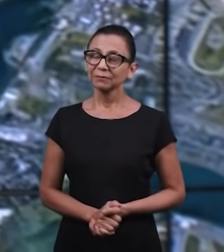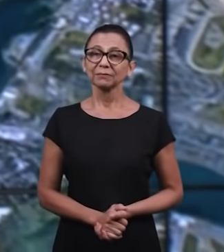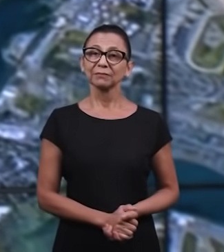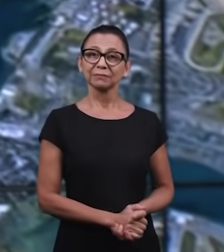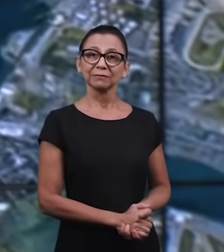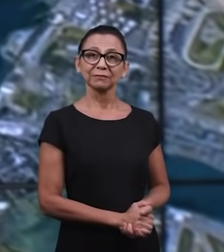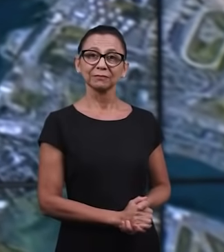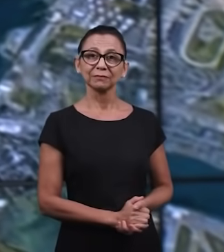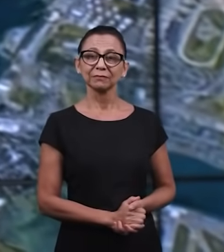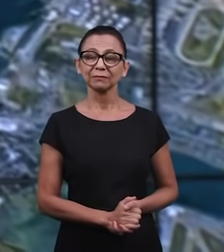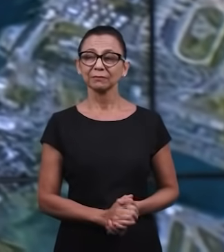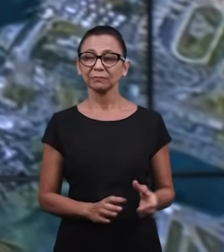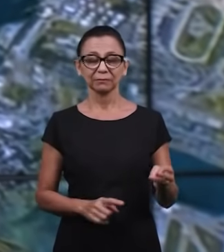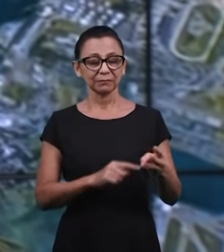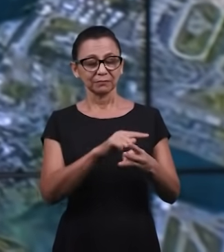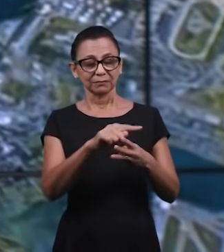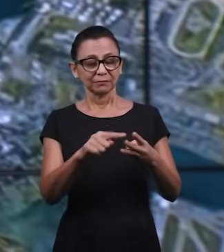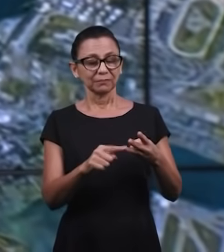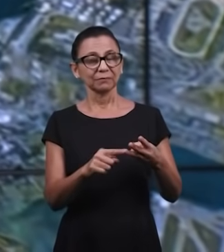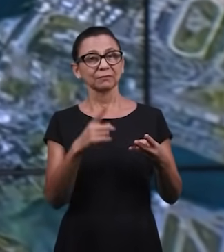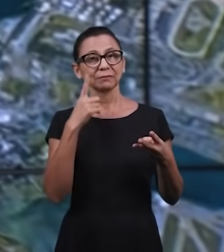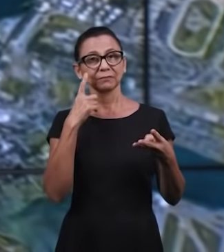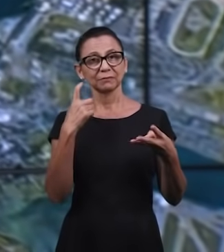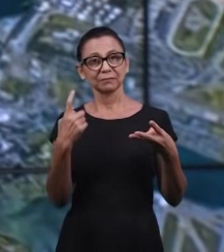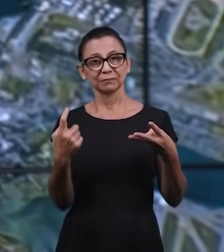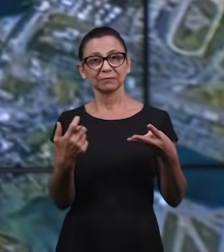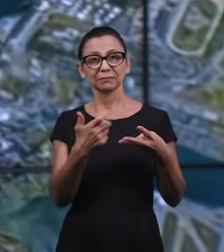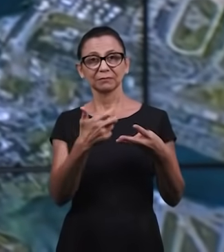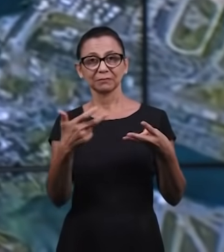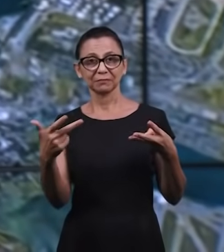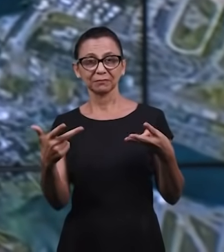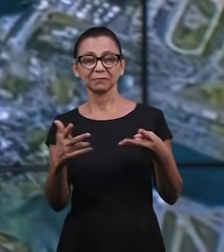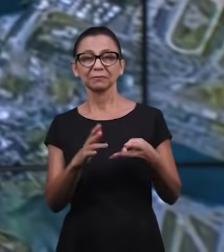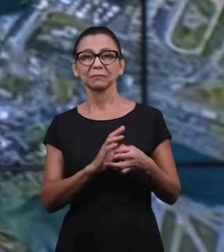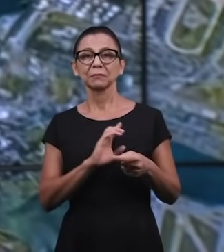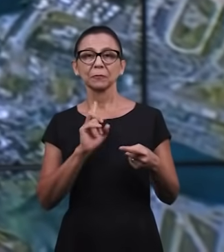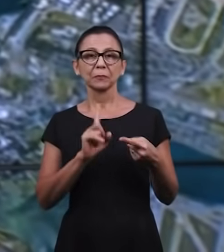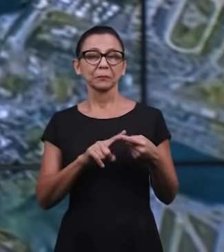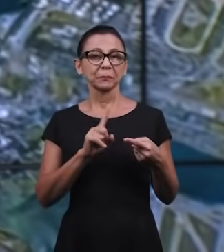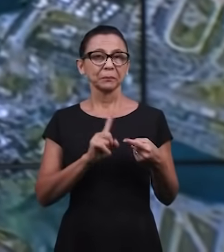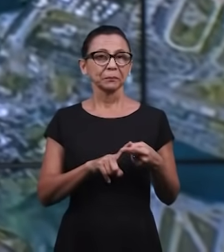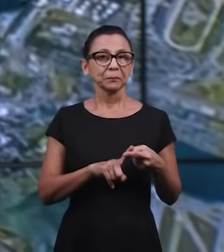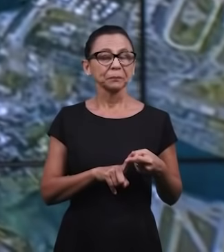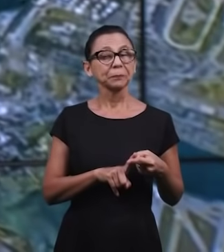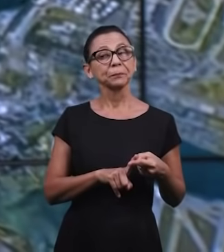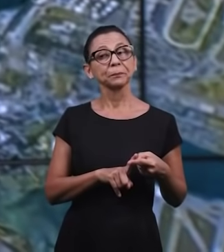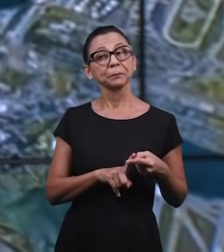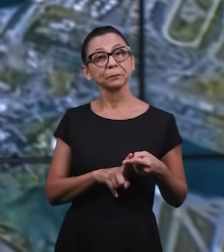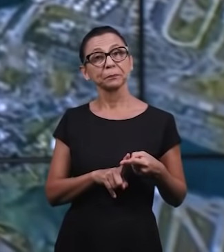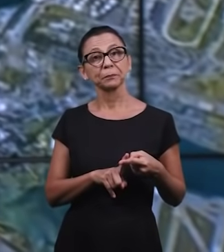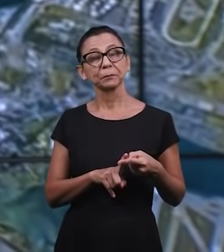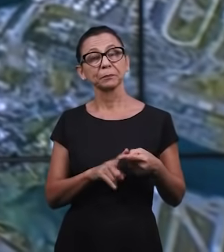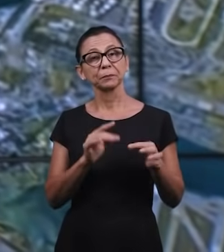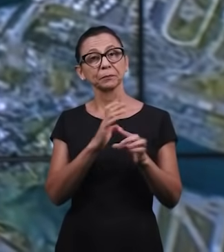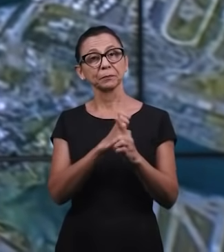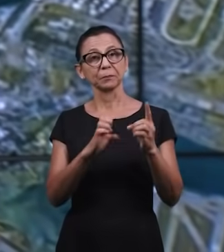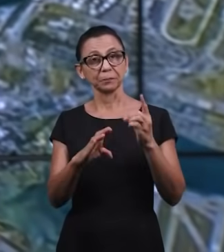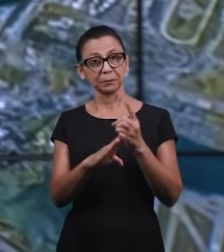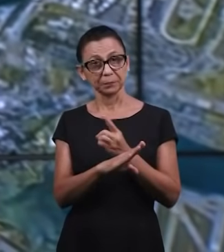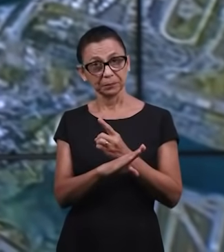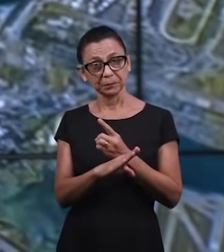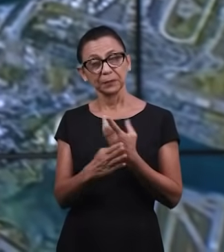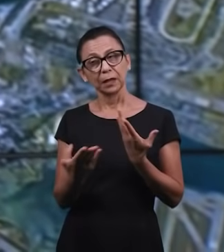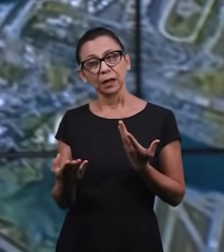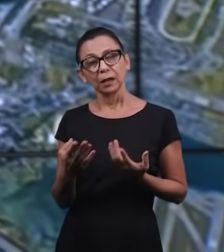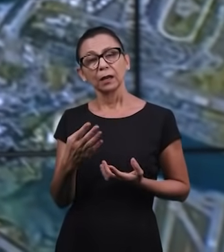é notável 3 aspectos pontificados pela irmã no seu testemunho, porque primeiro a questão da oportunidade que a escola